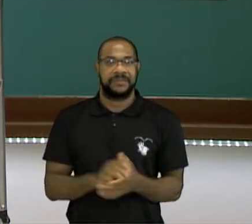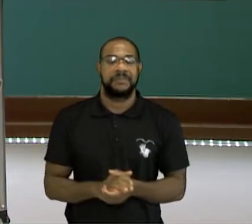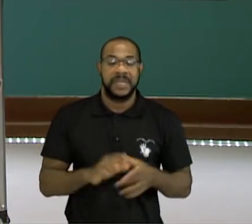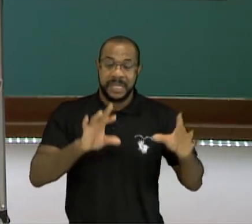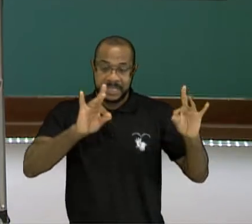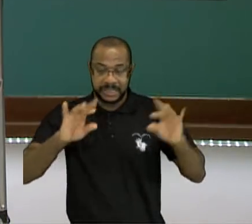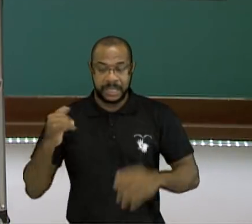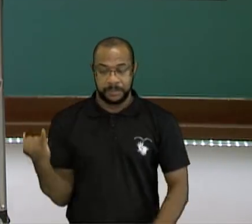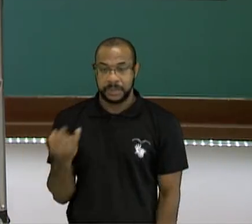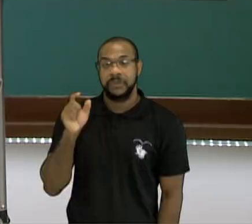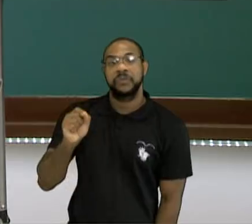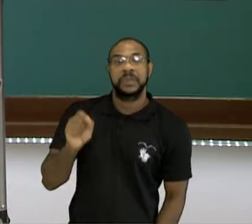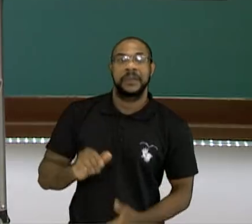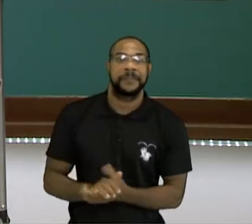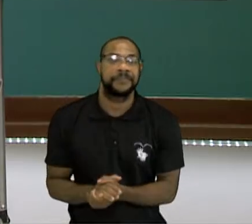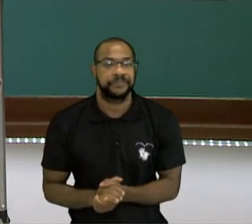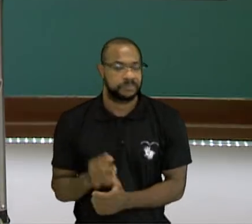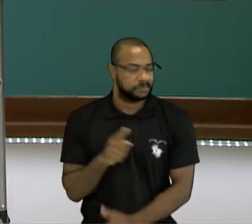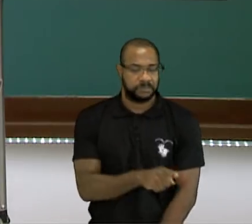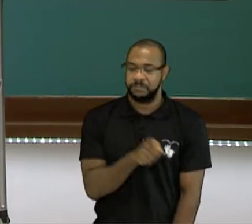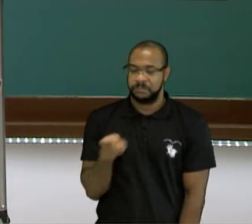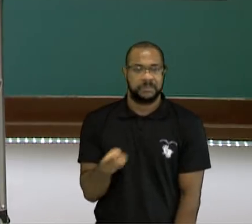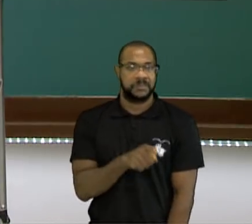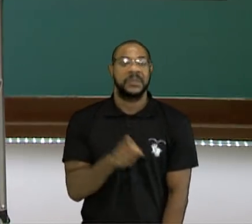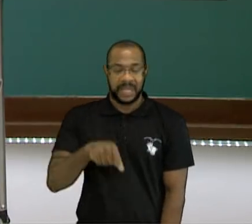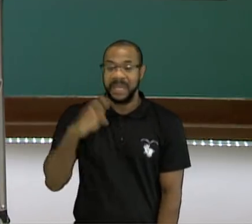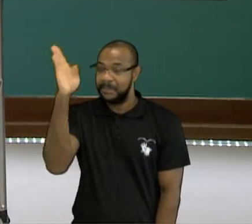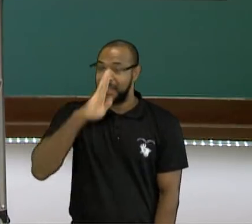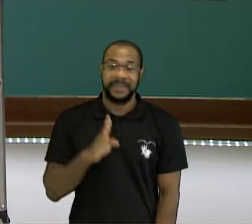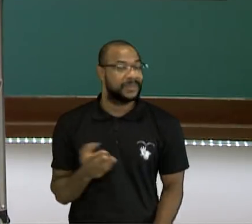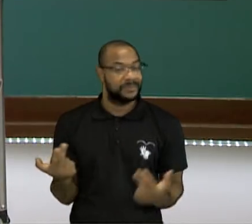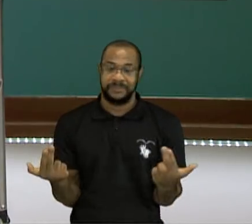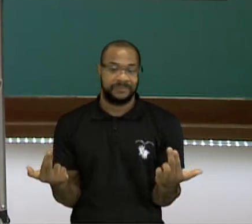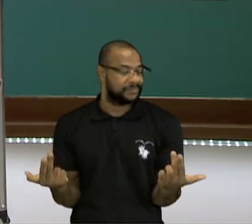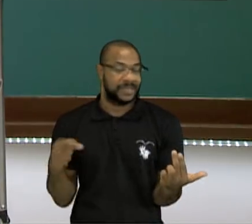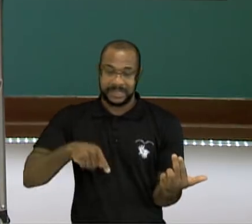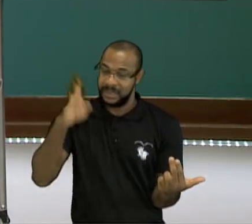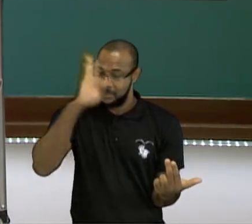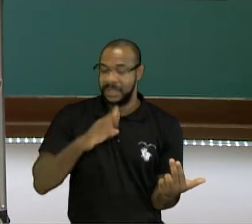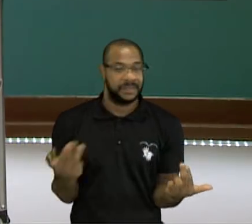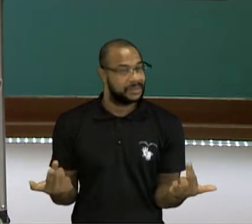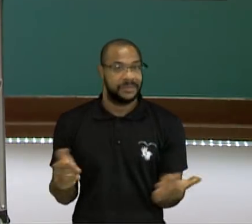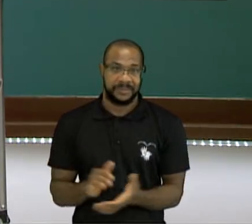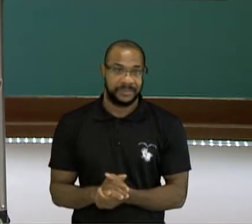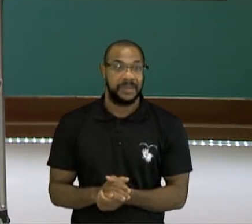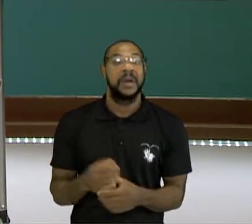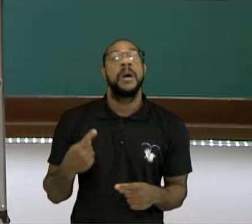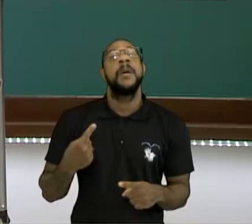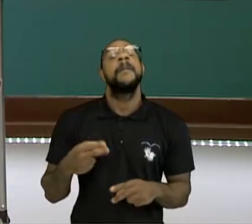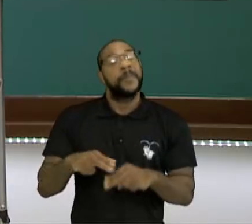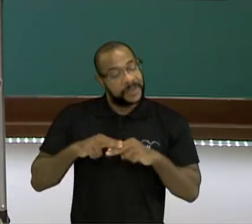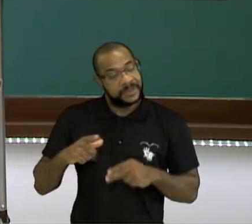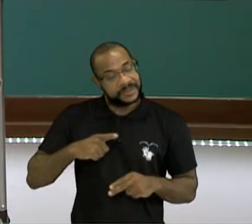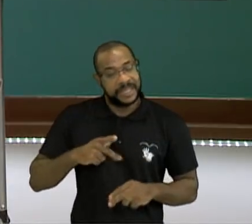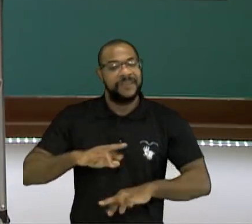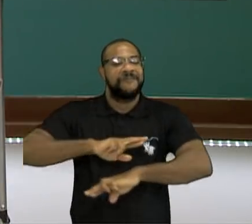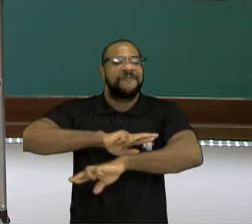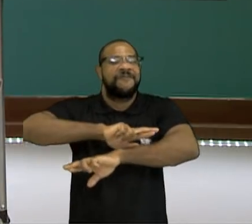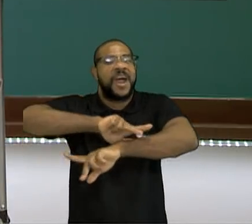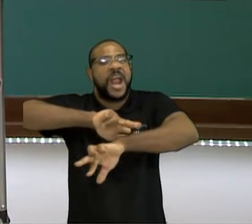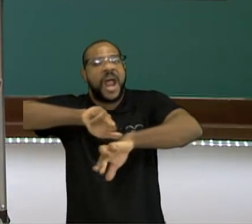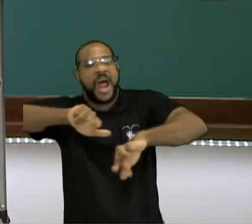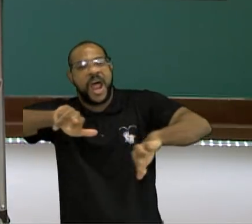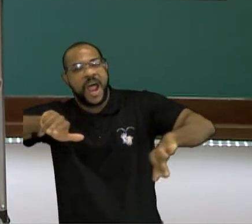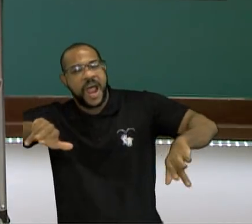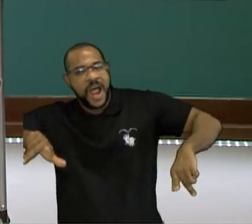importante é saber que tanto aqui quanto aqui é Brasil. E por isso que a gente fala da diversidade de paisagens do Brasil. Porque